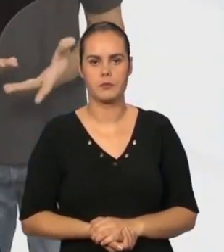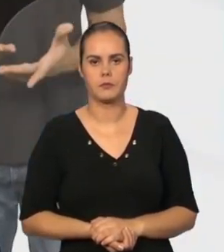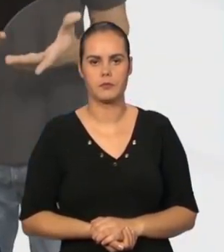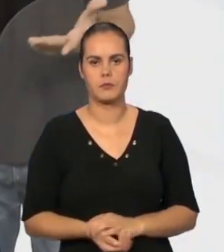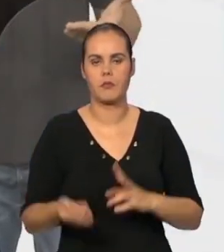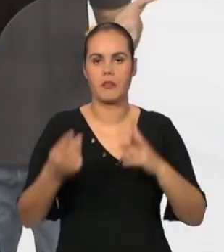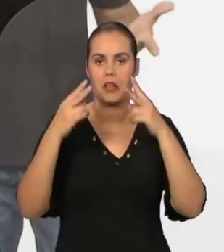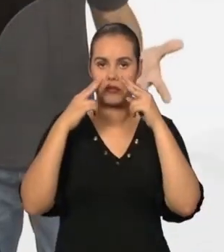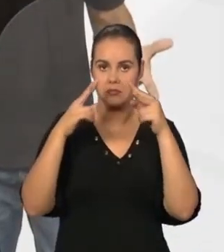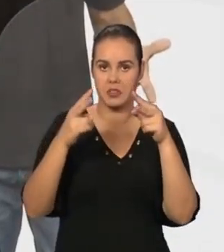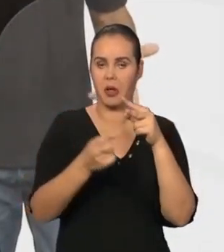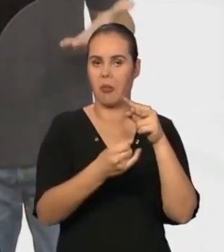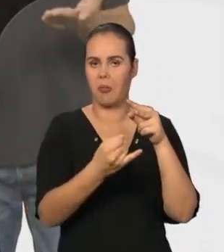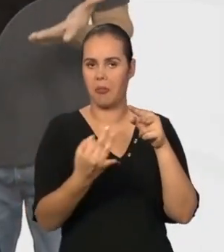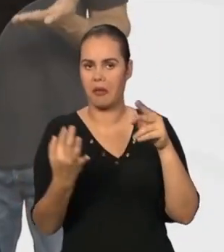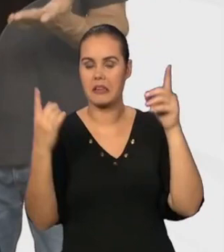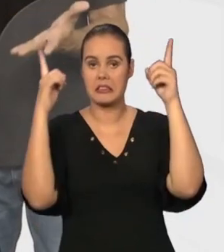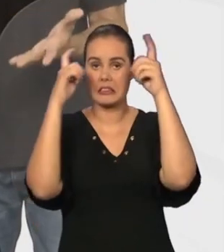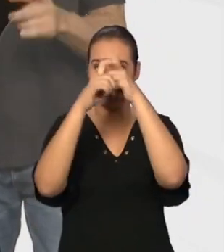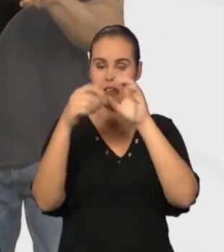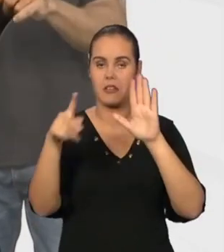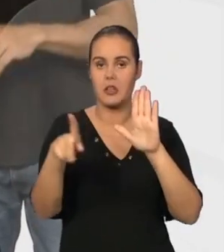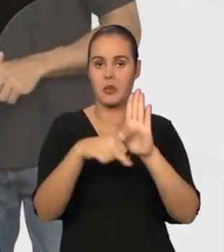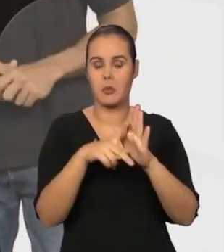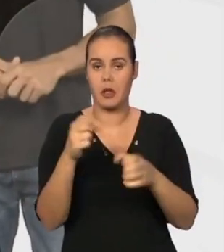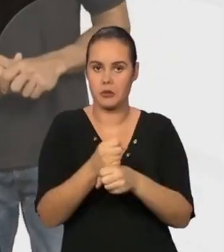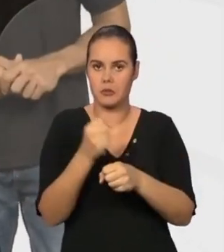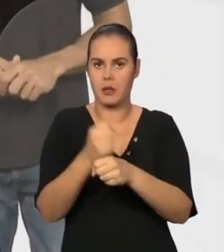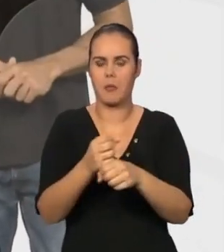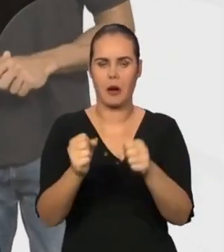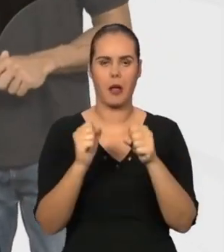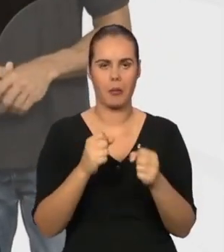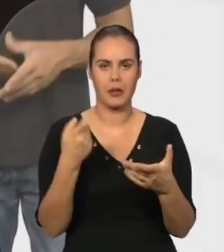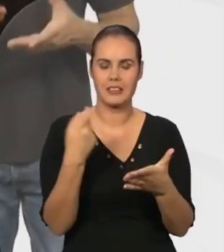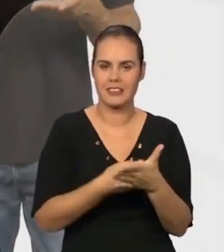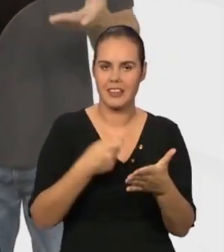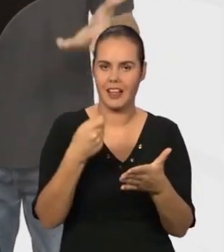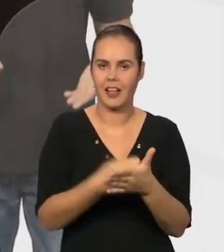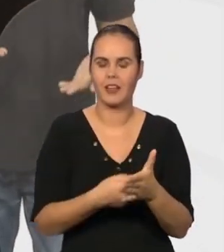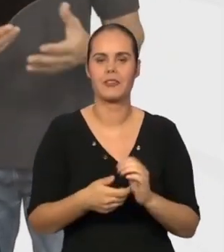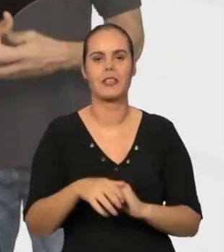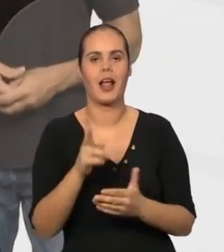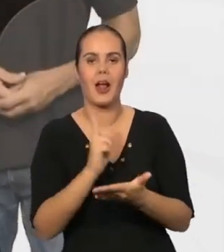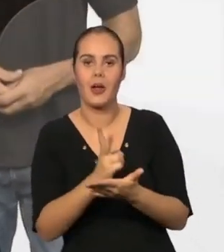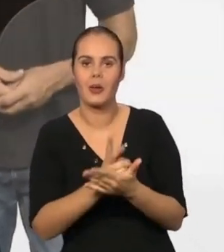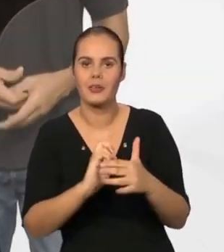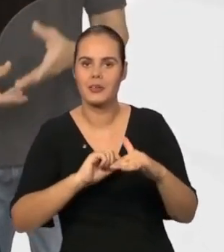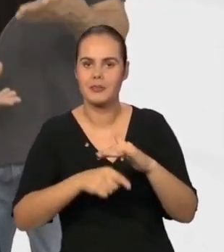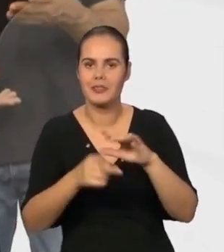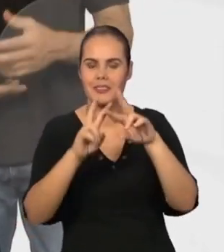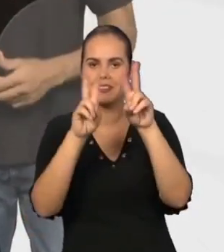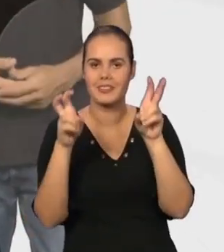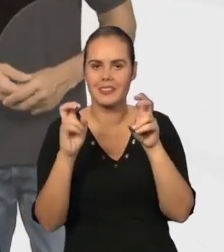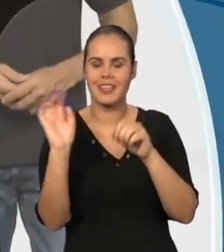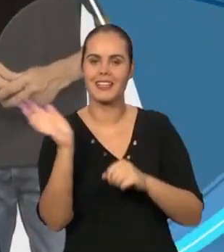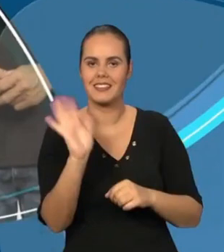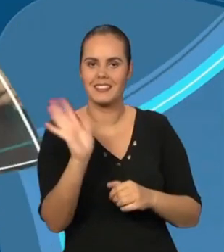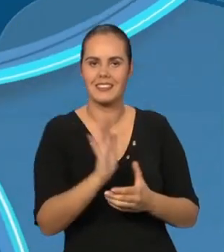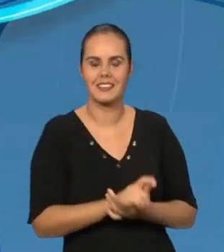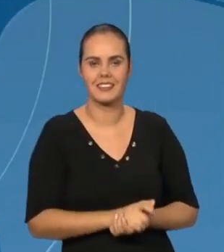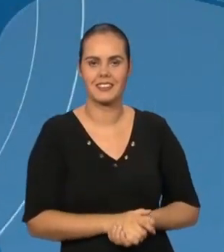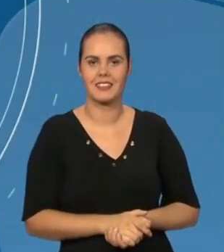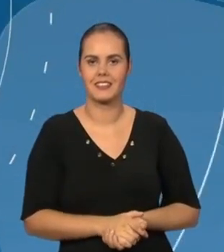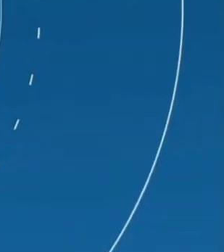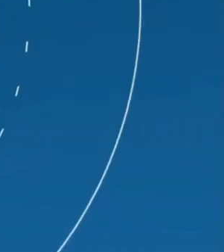Viu só quantos desafios o projeto de uma obra pode enfrentar? Então continue se aprofundando nesse tema. Até mais!